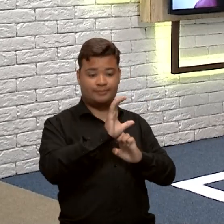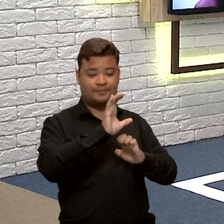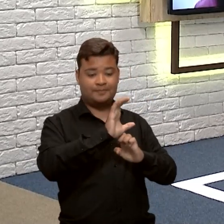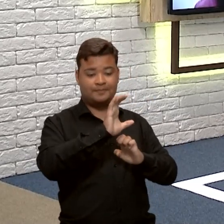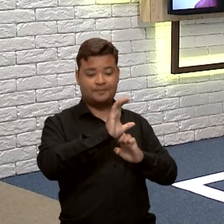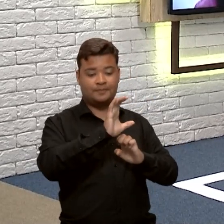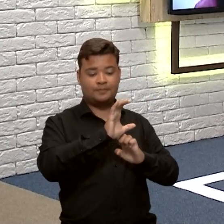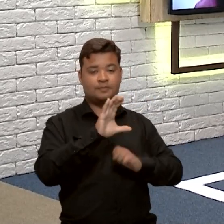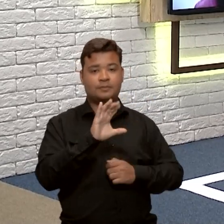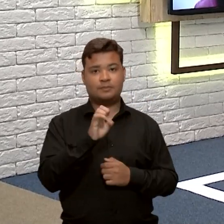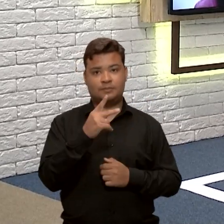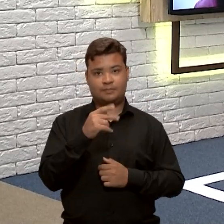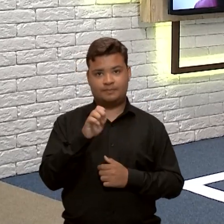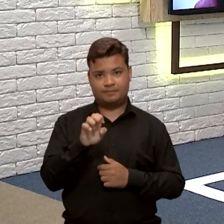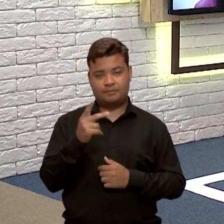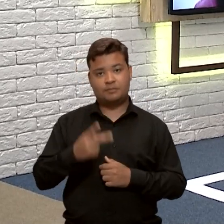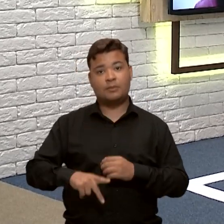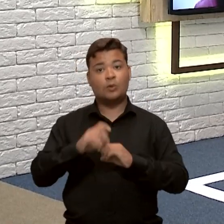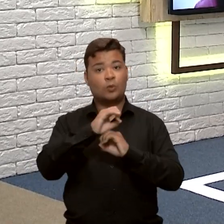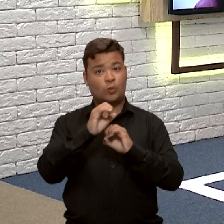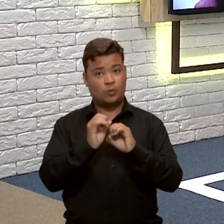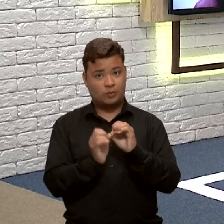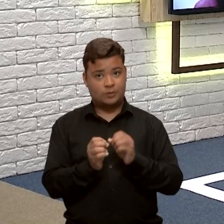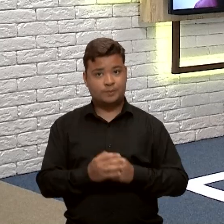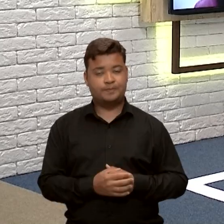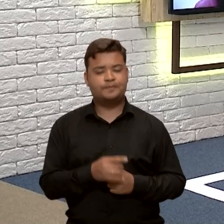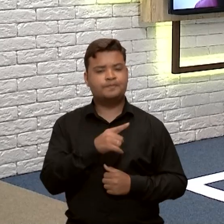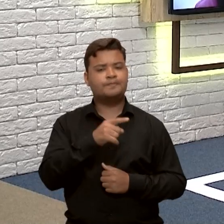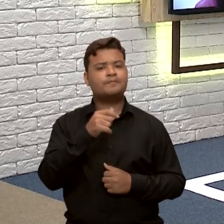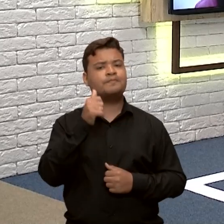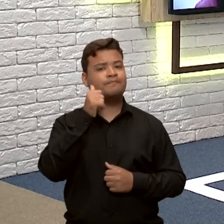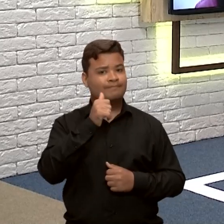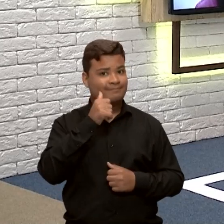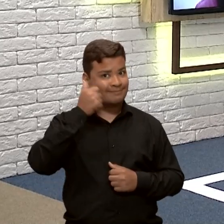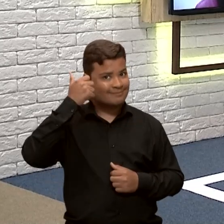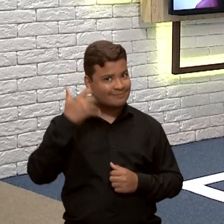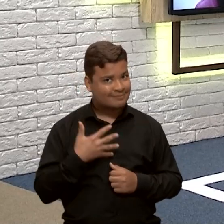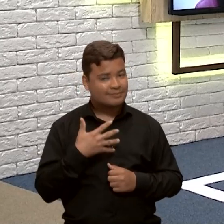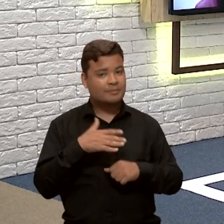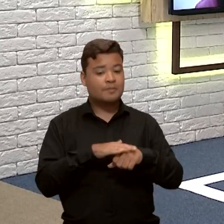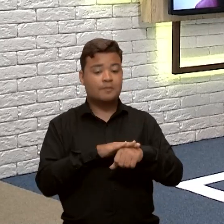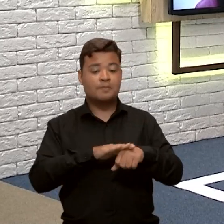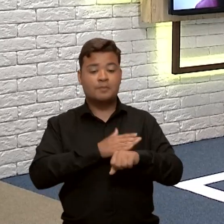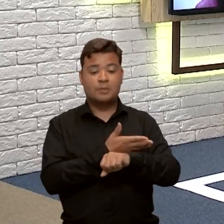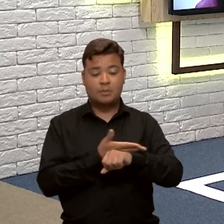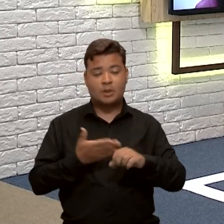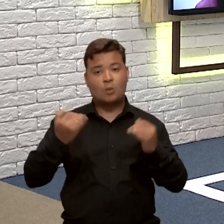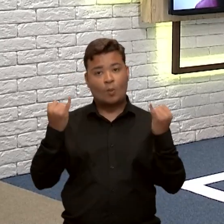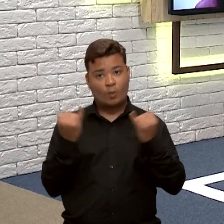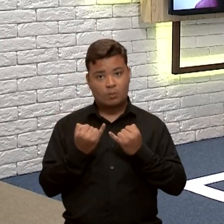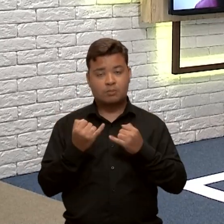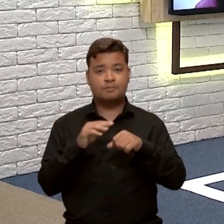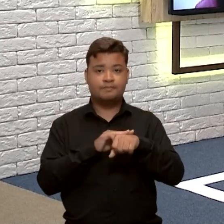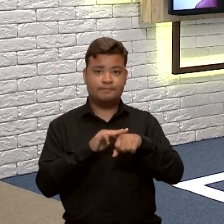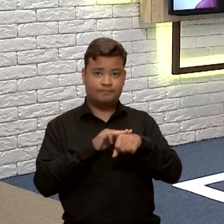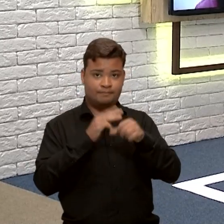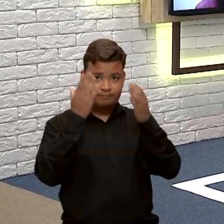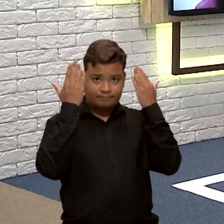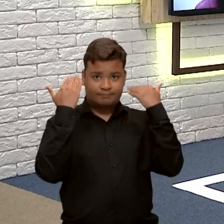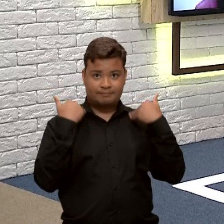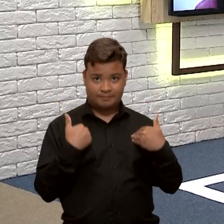à Educação, o CEPAI UFG. Ela se identifica como uma mulher branca, magra, com cabelos castanhos escuros e